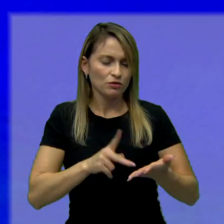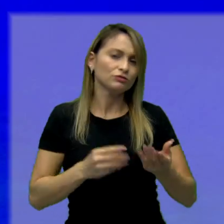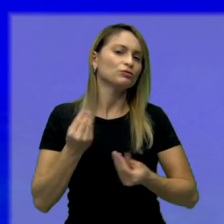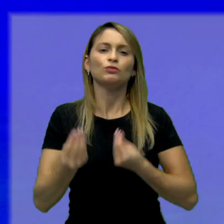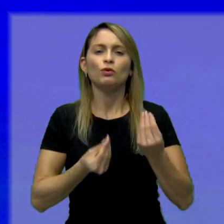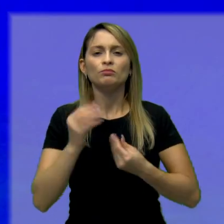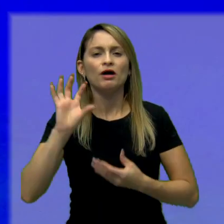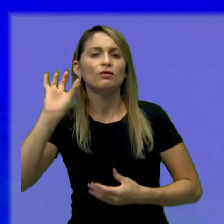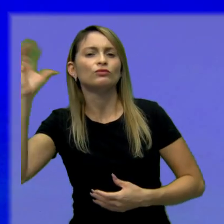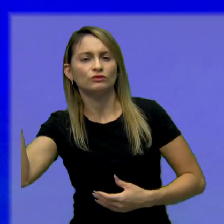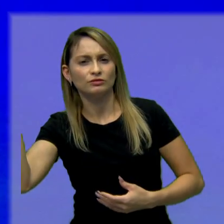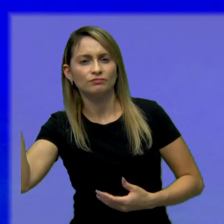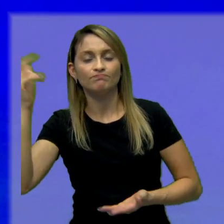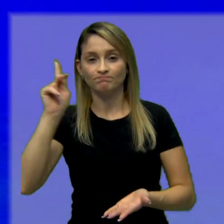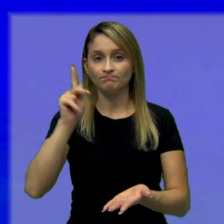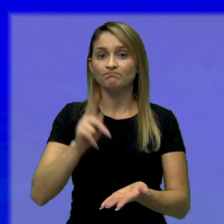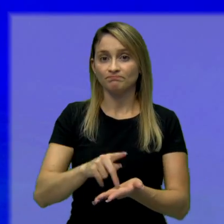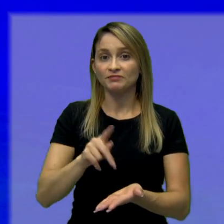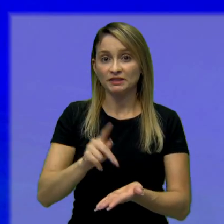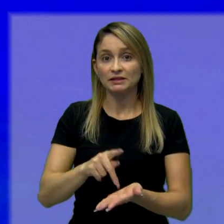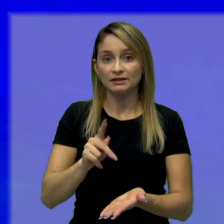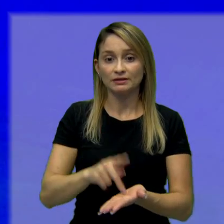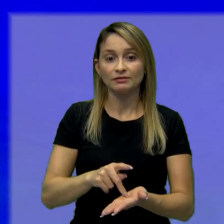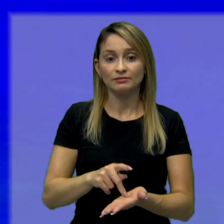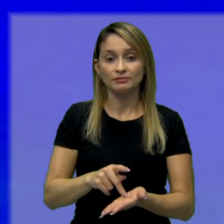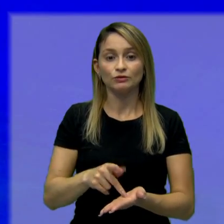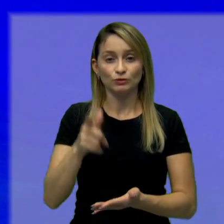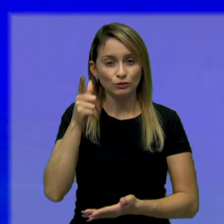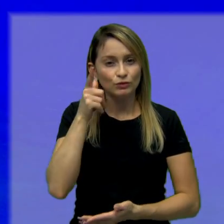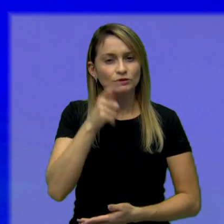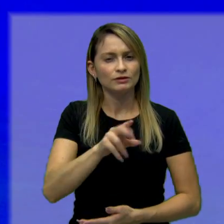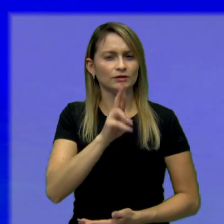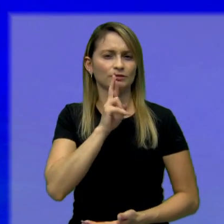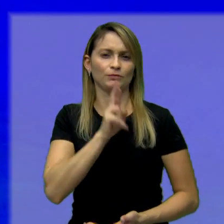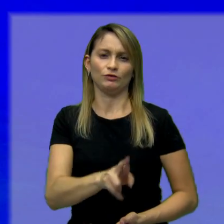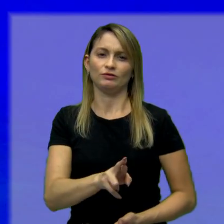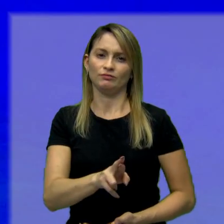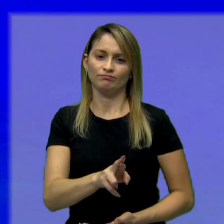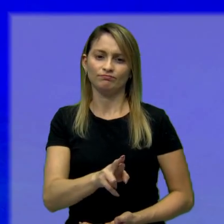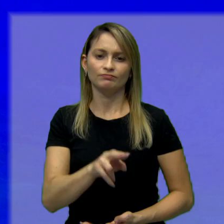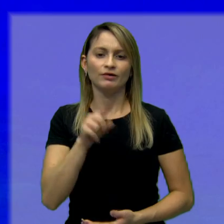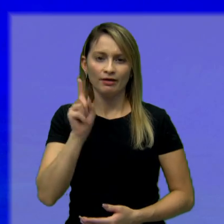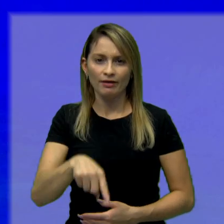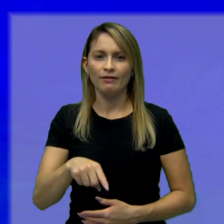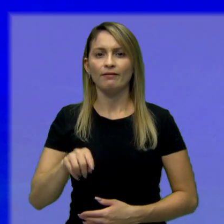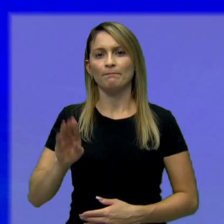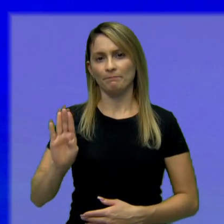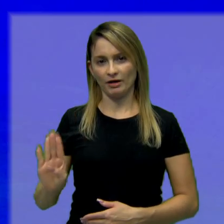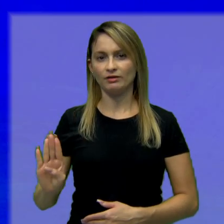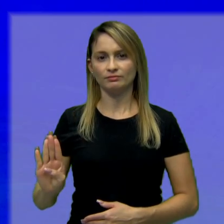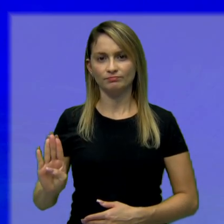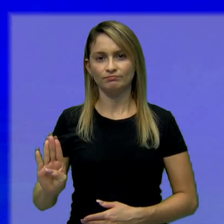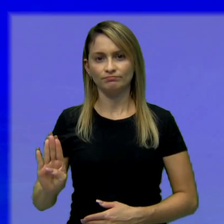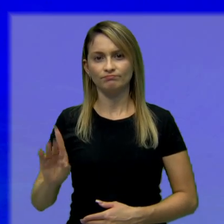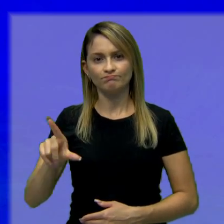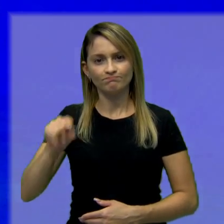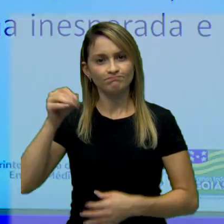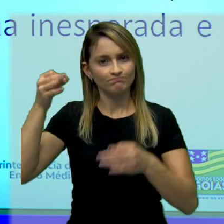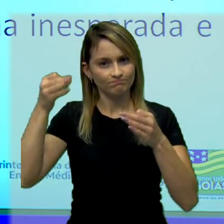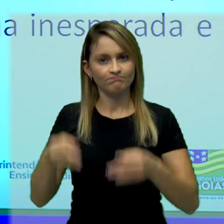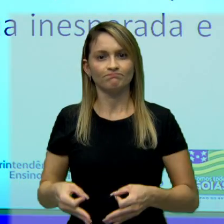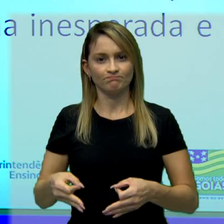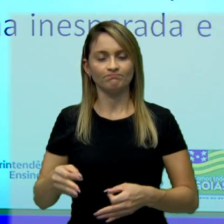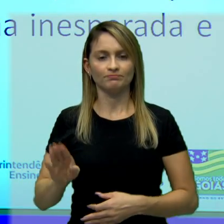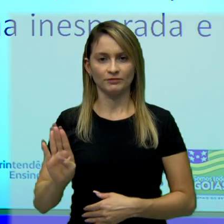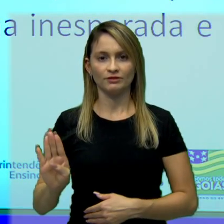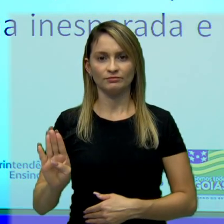desse, como o fazer poético aconteceu, com certeza você chega na resolução, que é a letra B. O